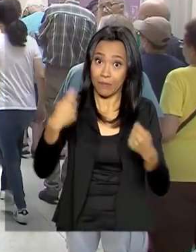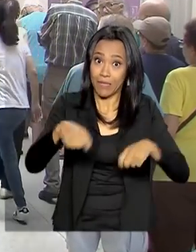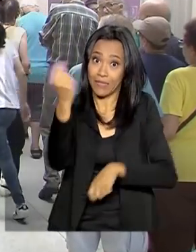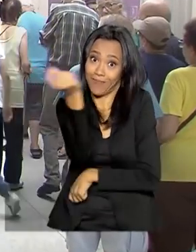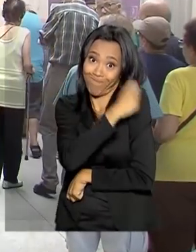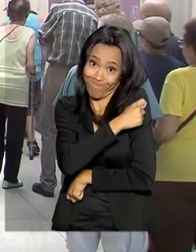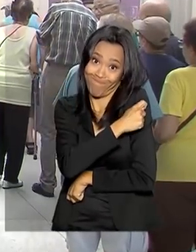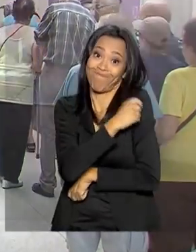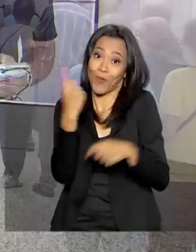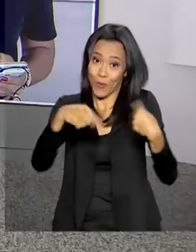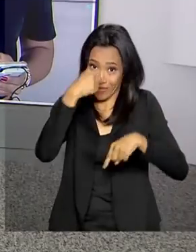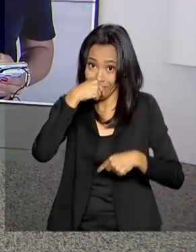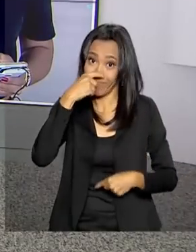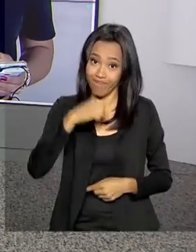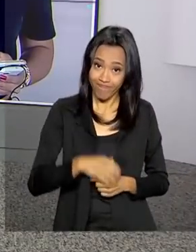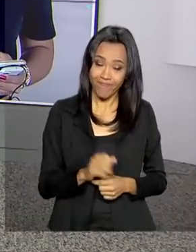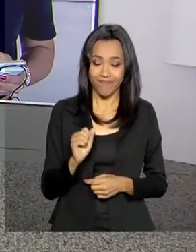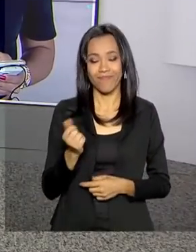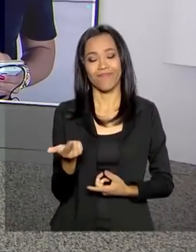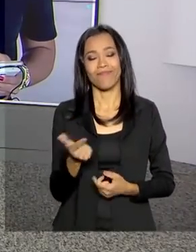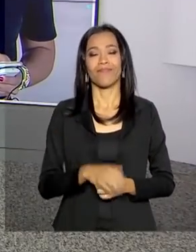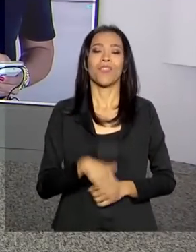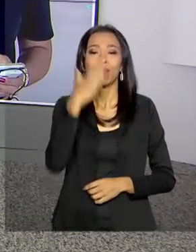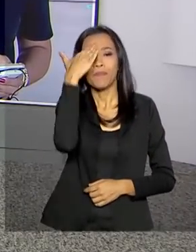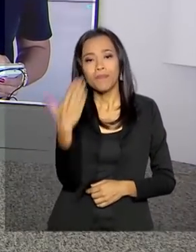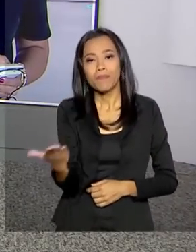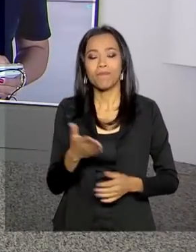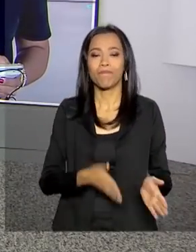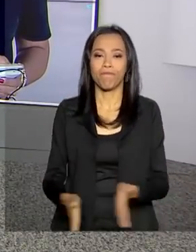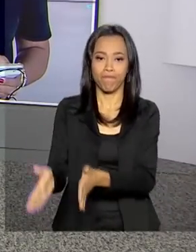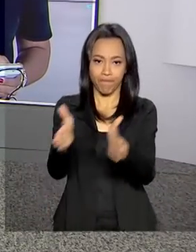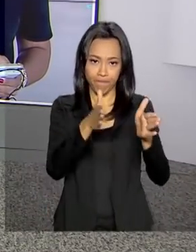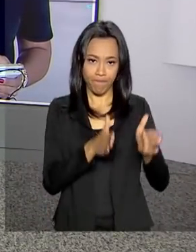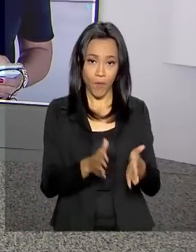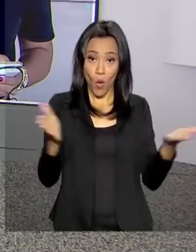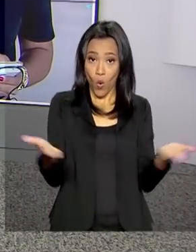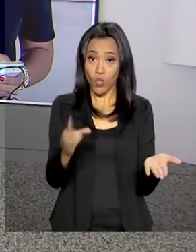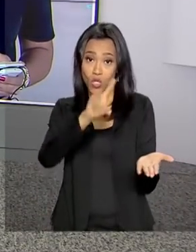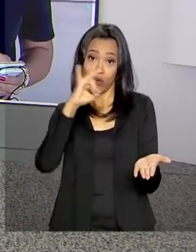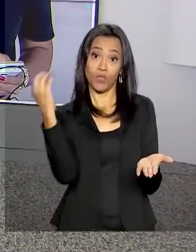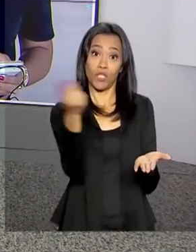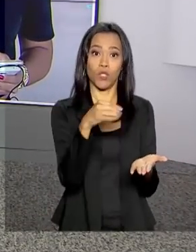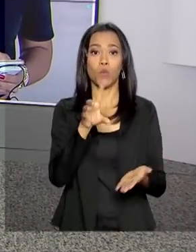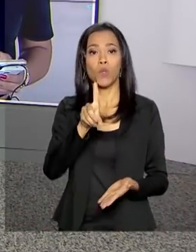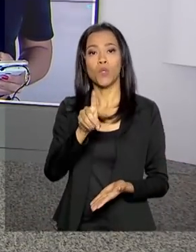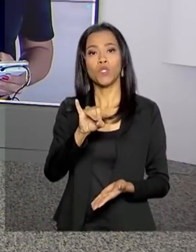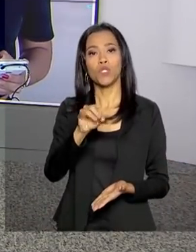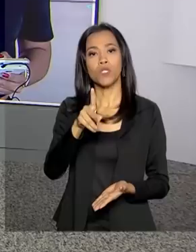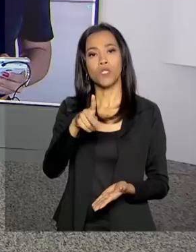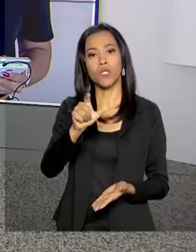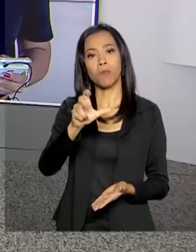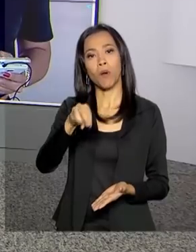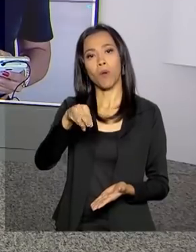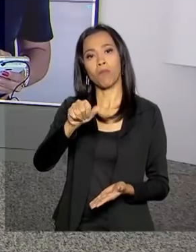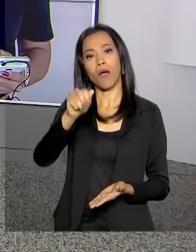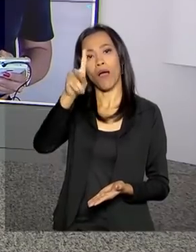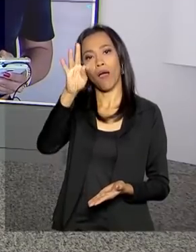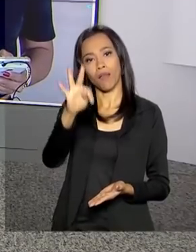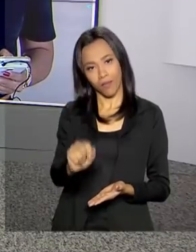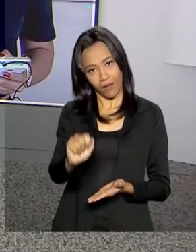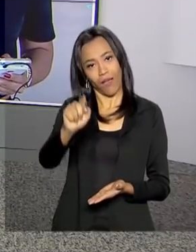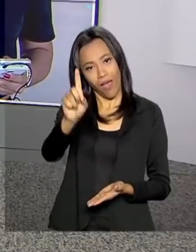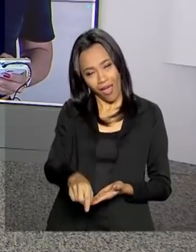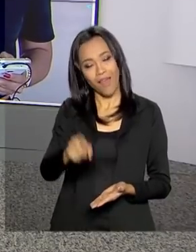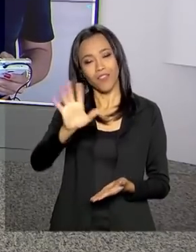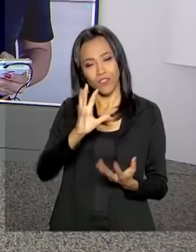carla acerto marcelo muito obrigado e olha hoje é o dia do diplomata sexta feira vai ser movimentada no itamaraty